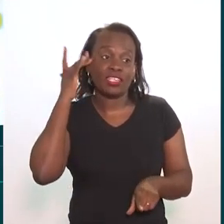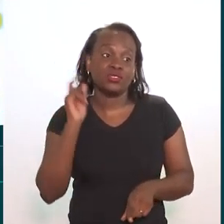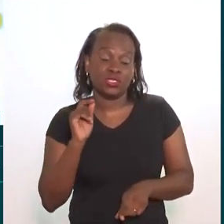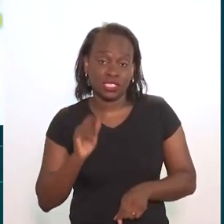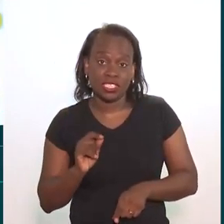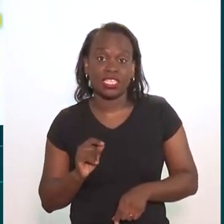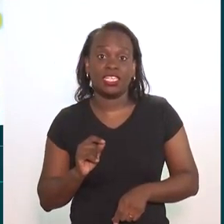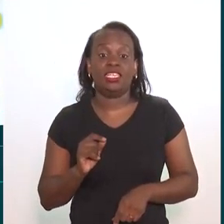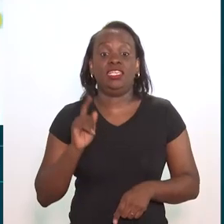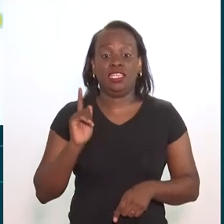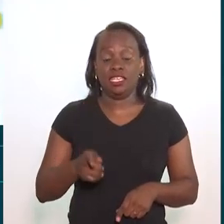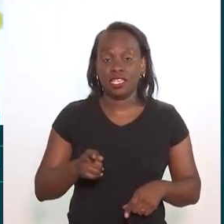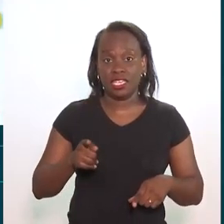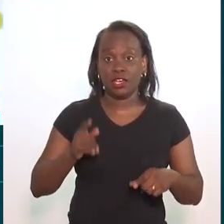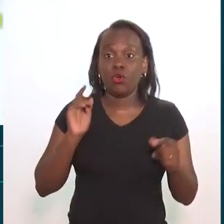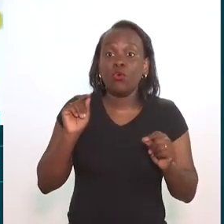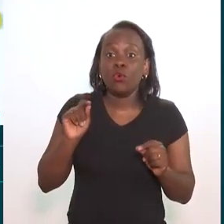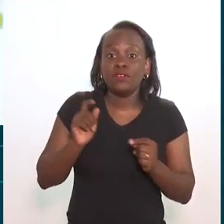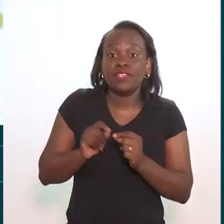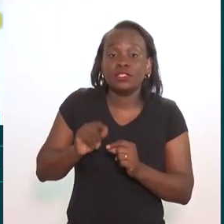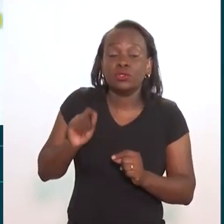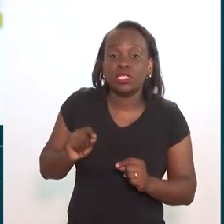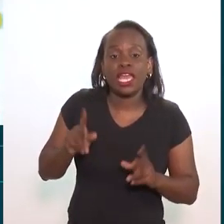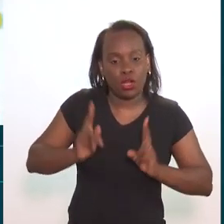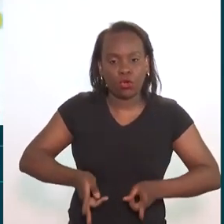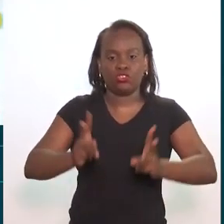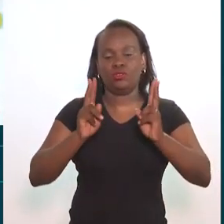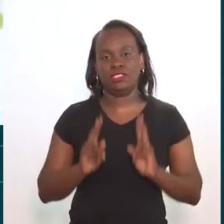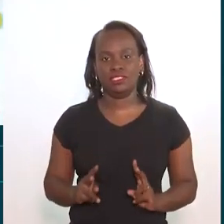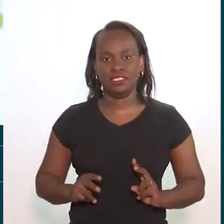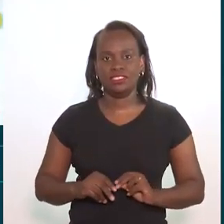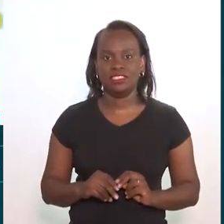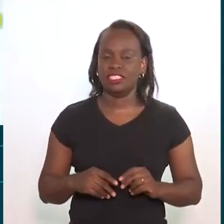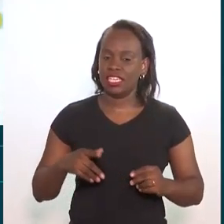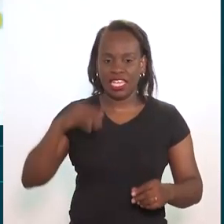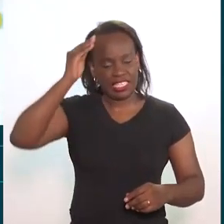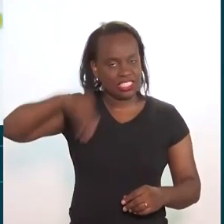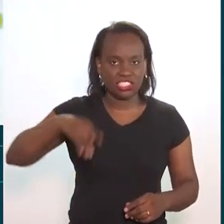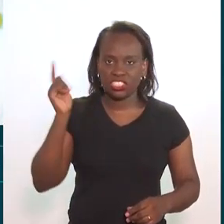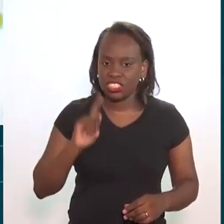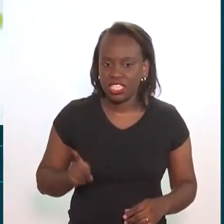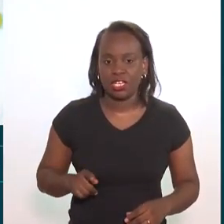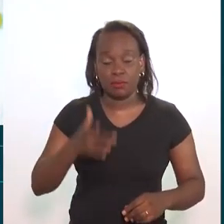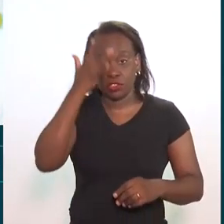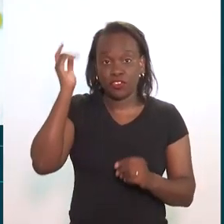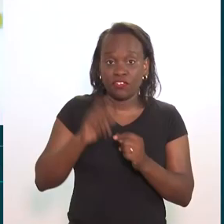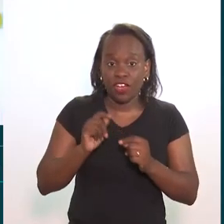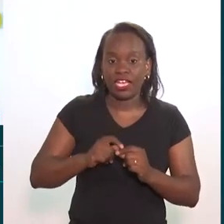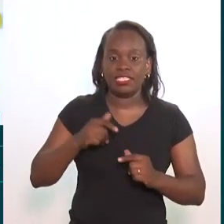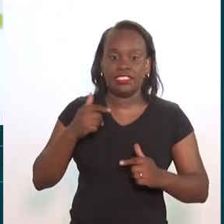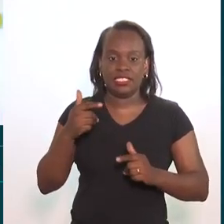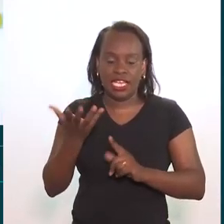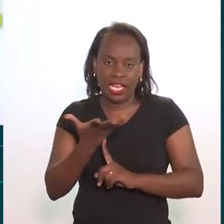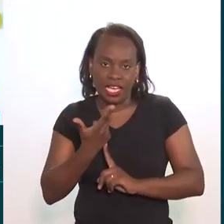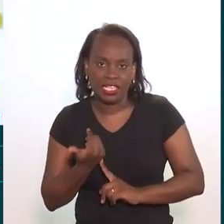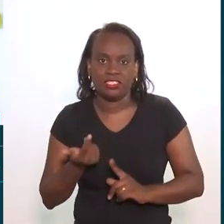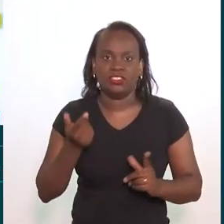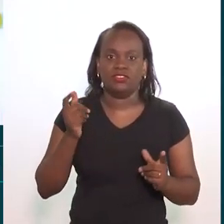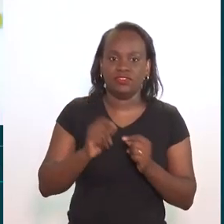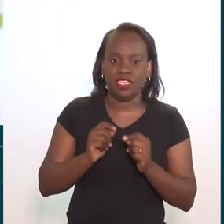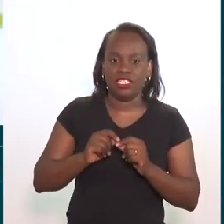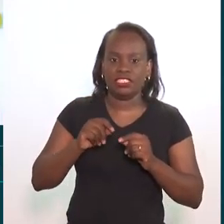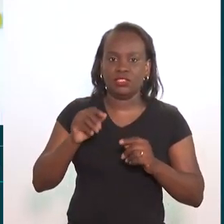eu acho assim, essa questão, o que fazer, é continuar fazendo. É não desistir. Os que fazem, os fazedores